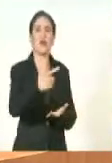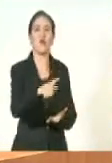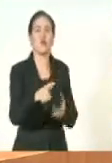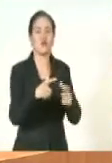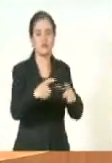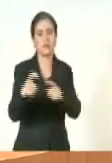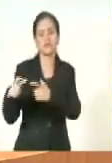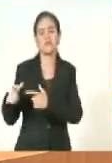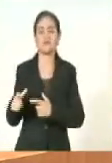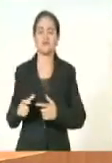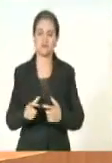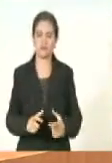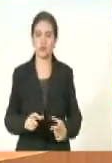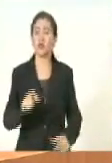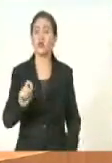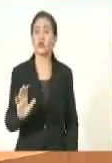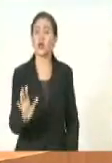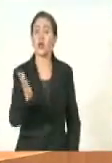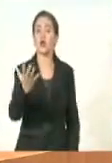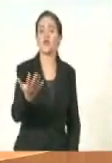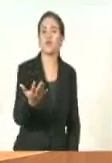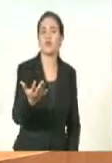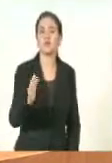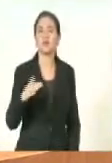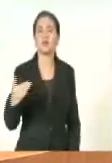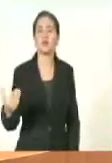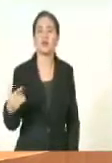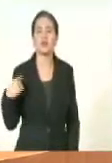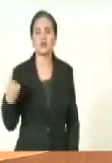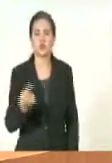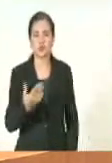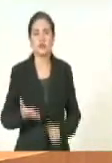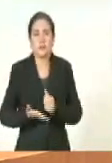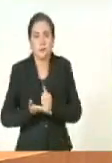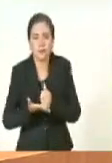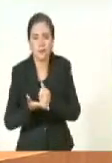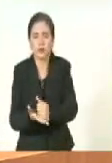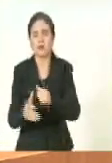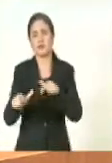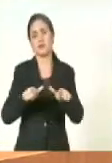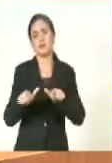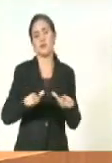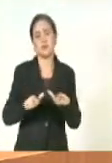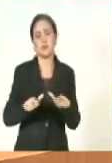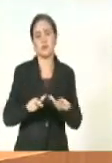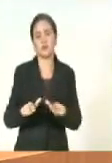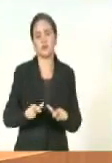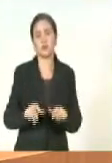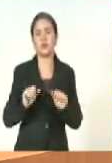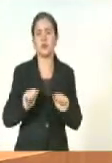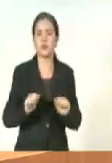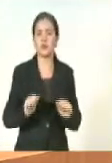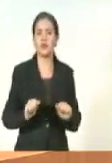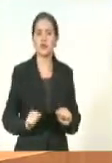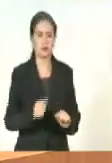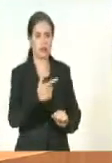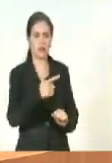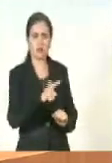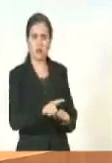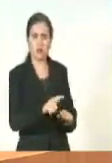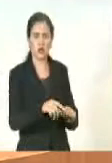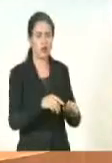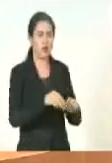damos oportunidade ao trabalhador para que ele possa se fixar ali no seu habitat realmente de